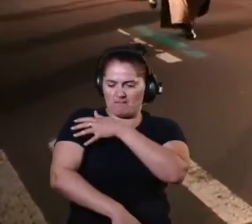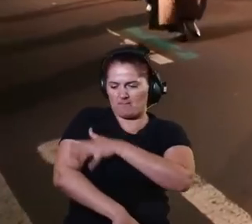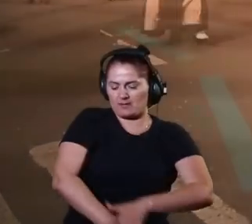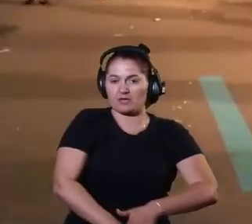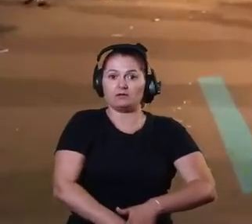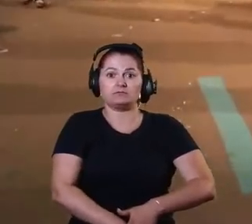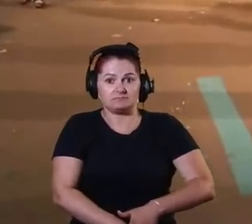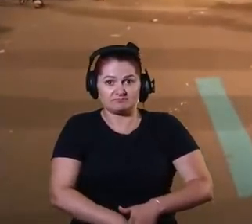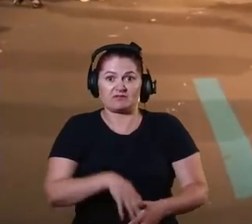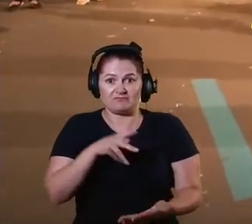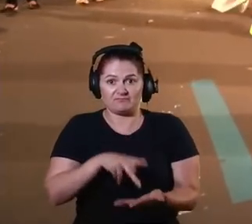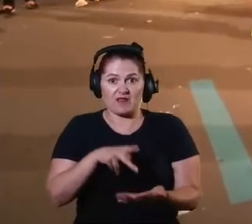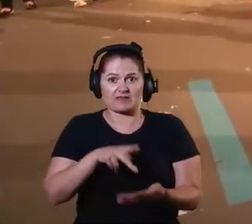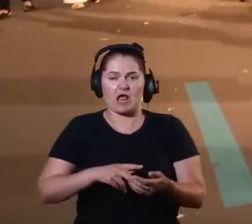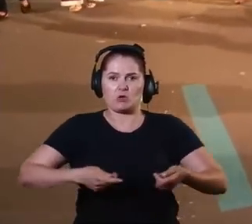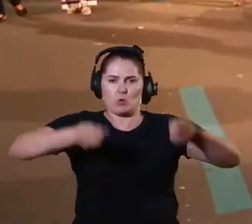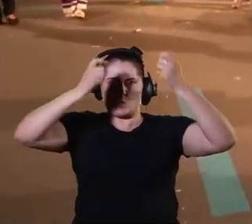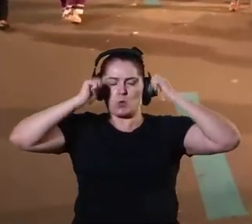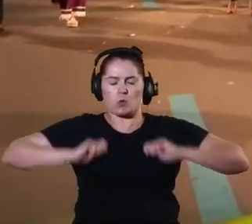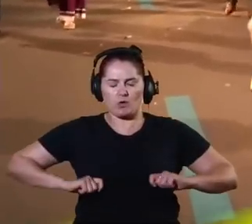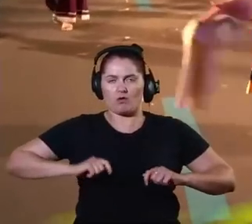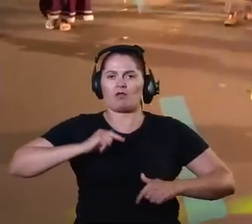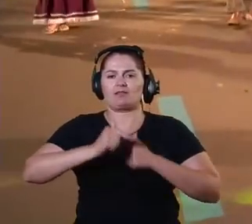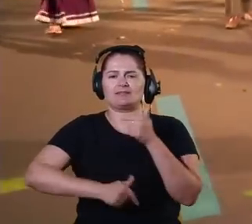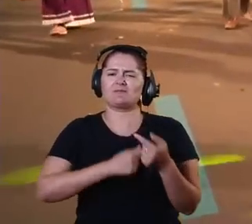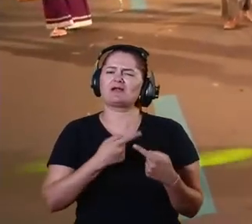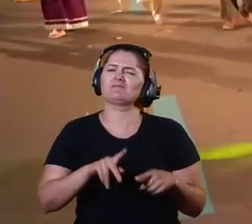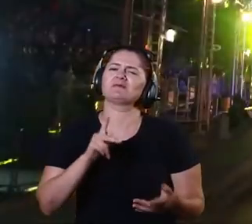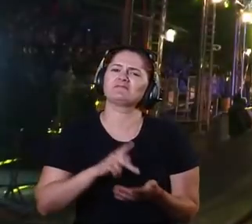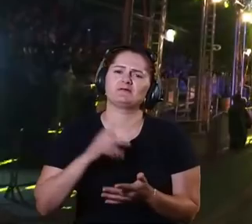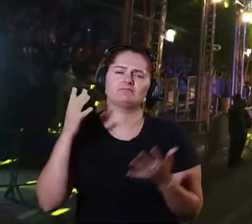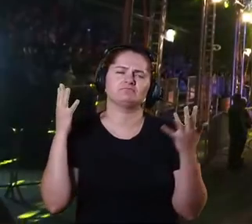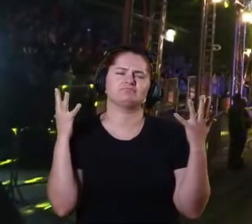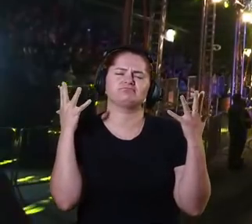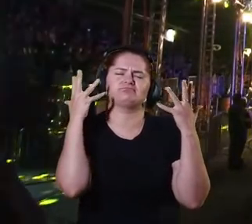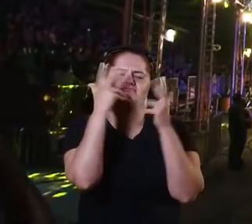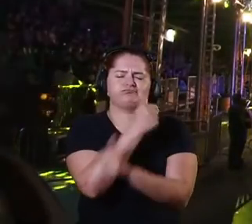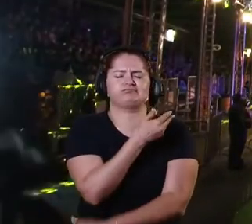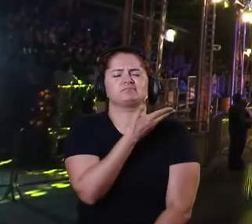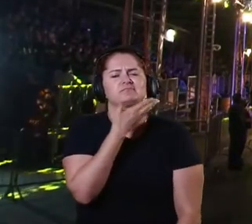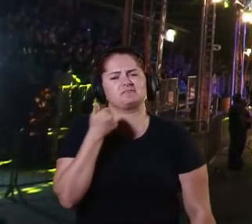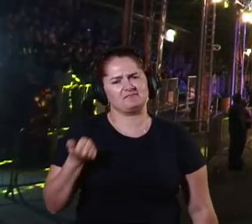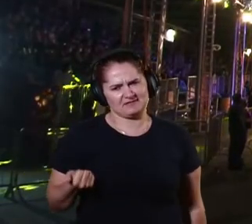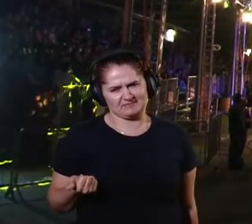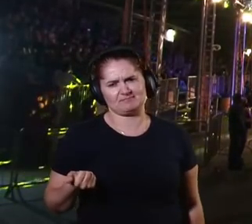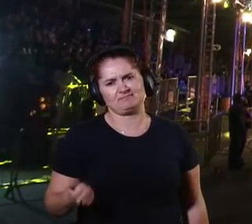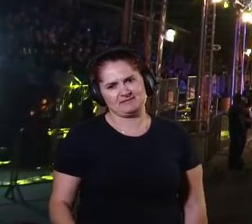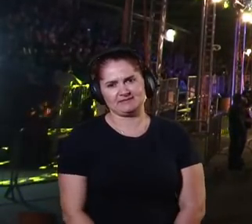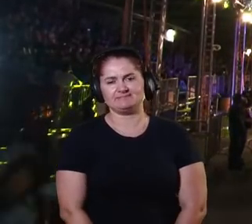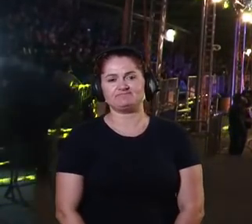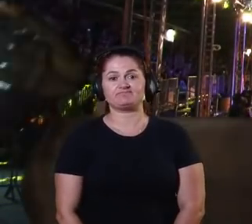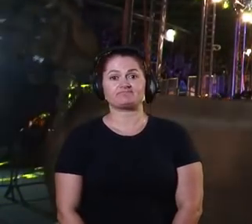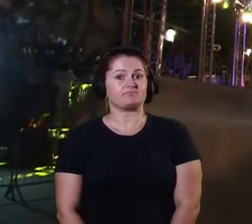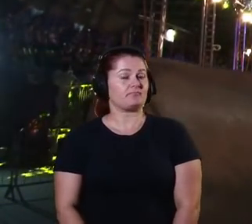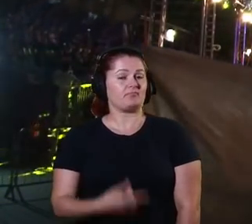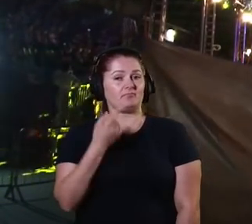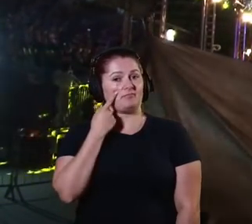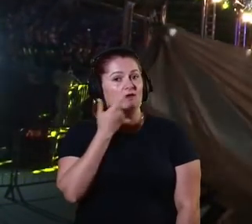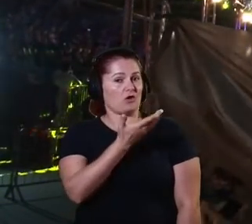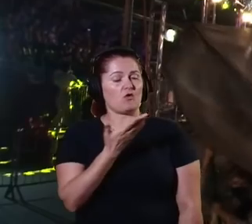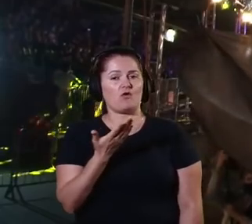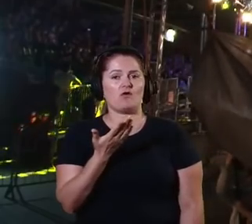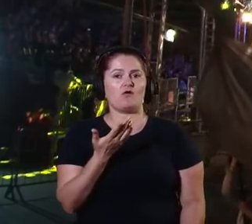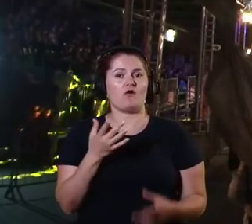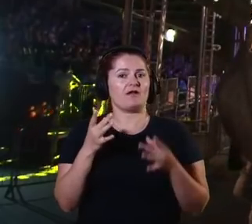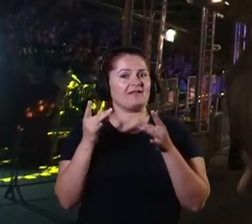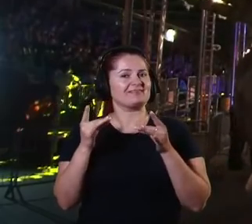eu passava o maior trabalho, mas valia a pena porque ficava lindo. Claro que valia a pena, muito valia a pena. Olha o detalhe, né? A